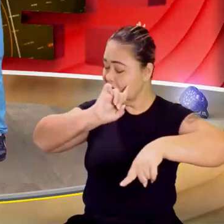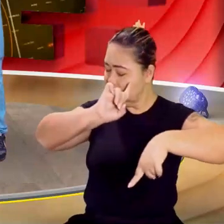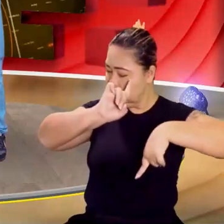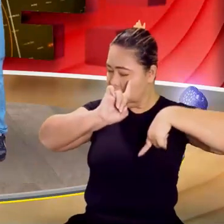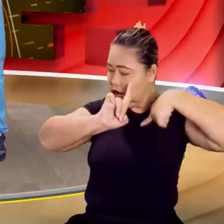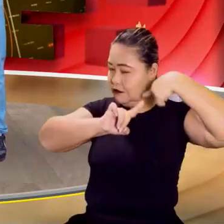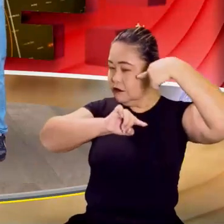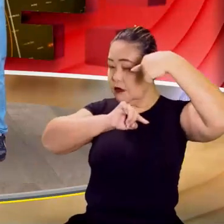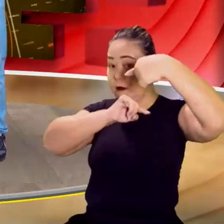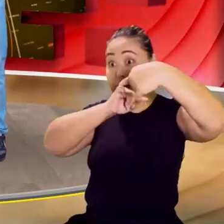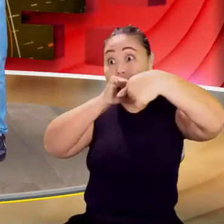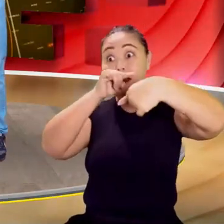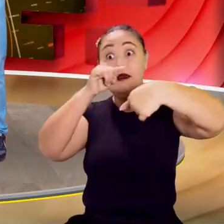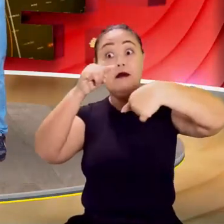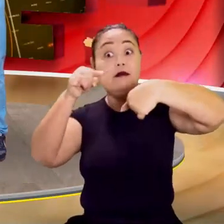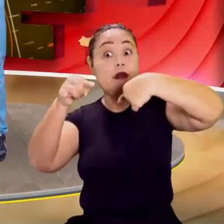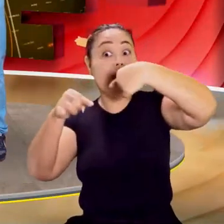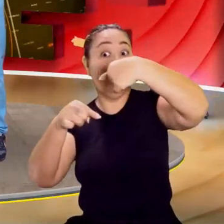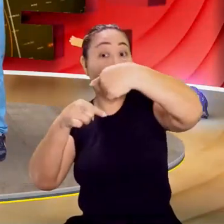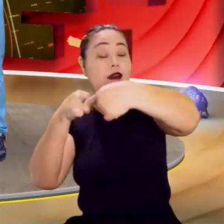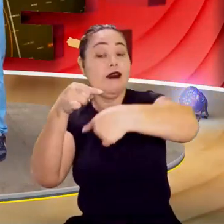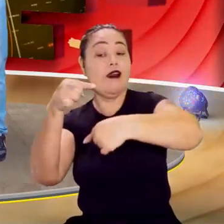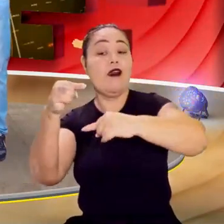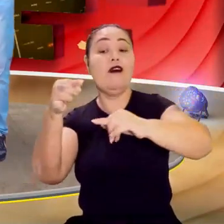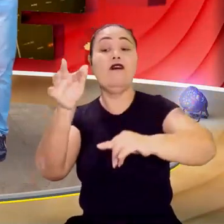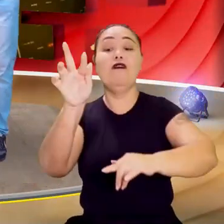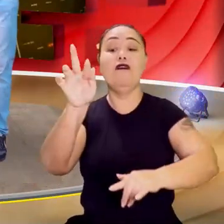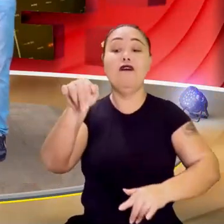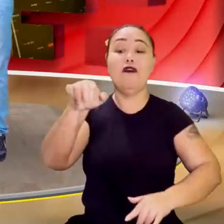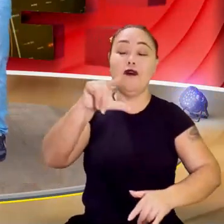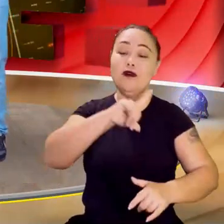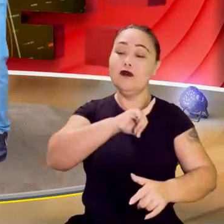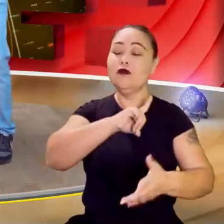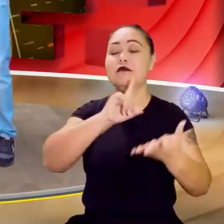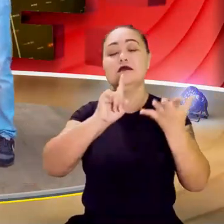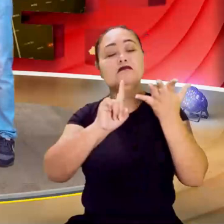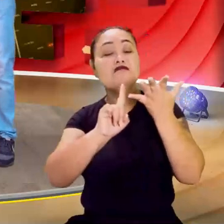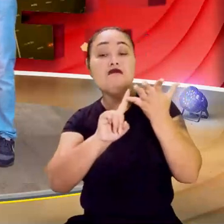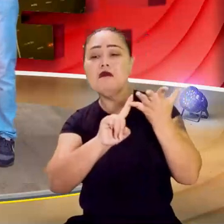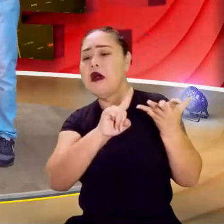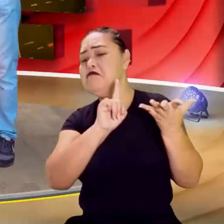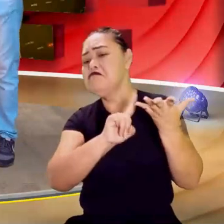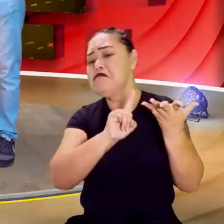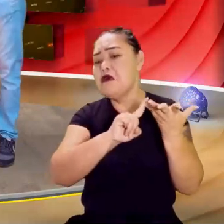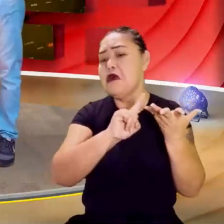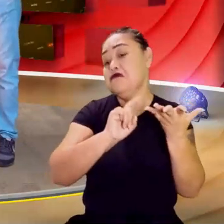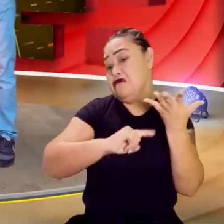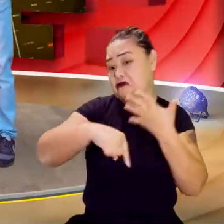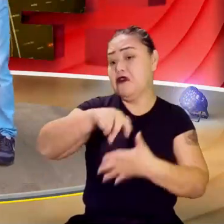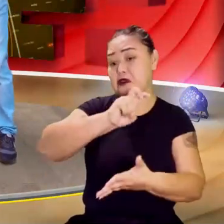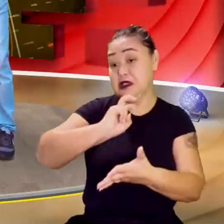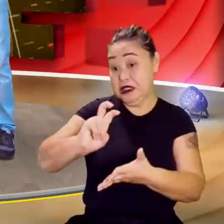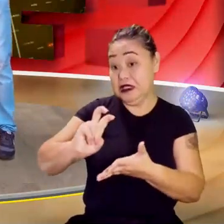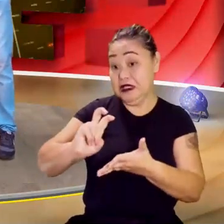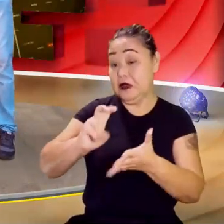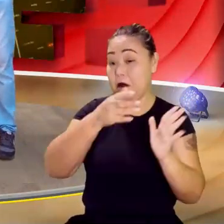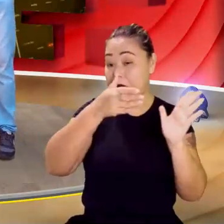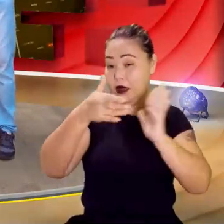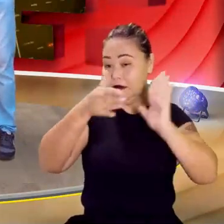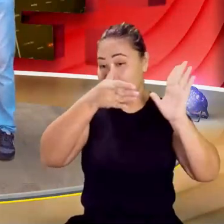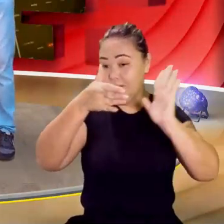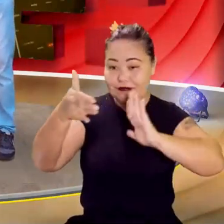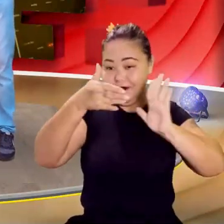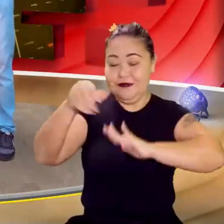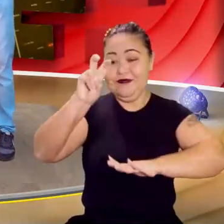sequência de funções. Série, é uma série, né? É uma série de funções. Aqui, temos as várias temporadas, né? Foram 5 temporadas? 5. A